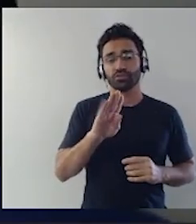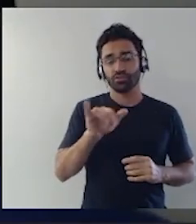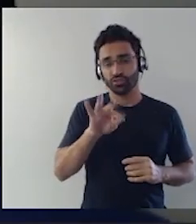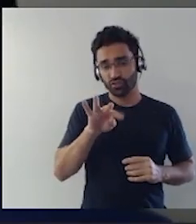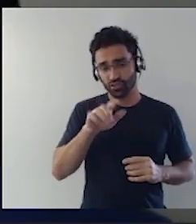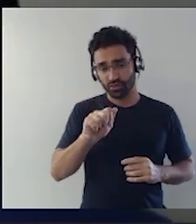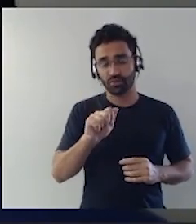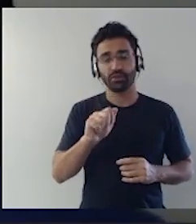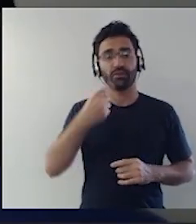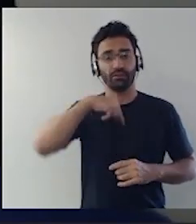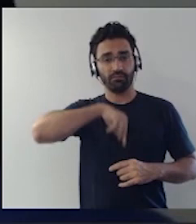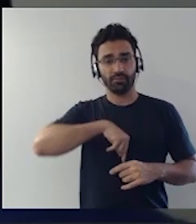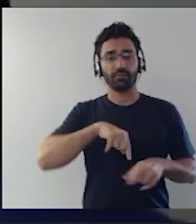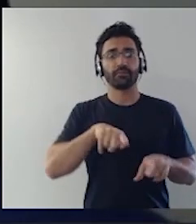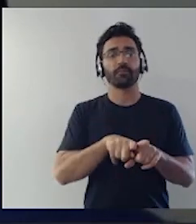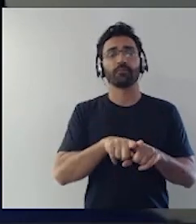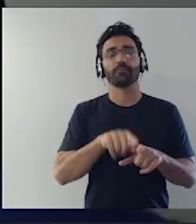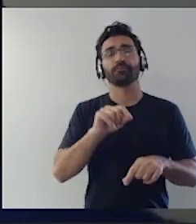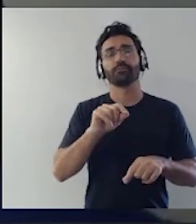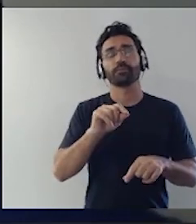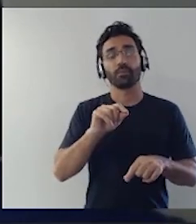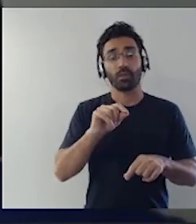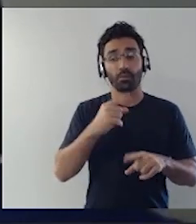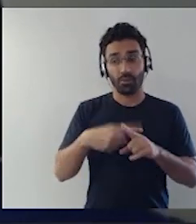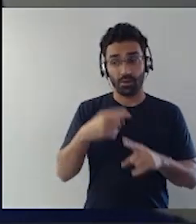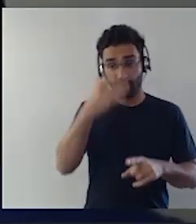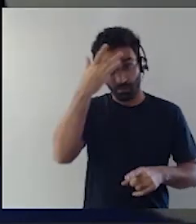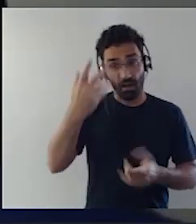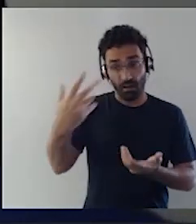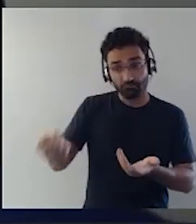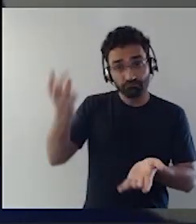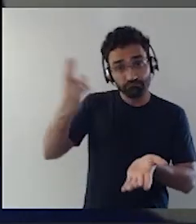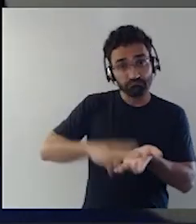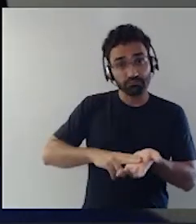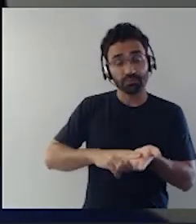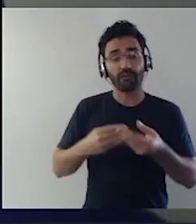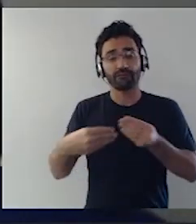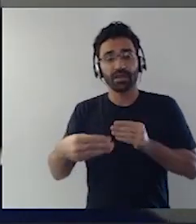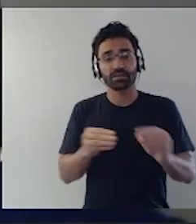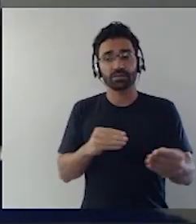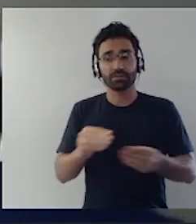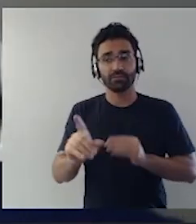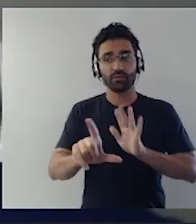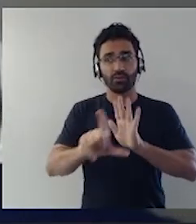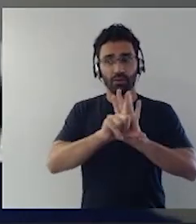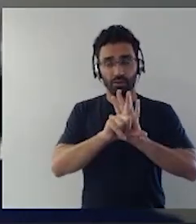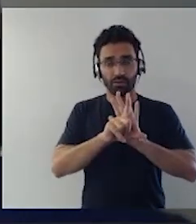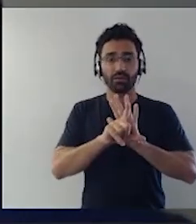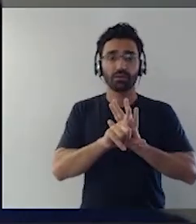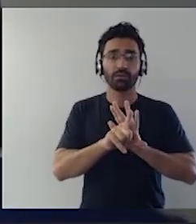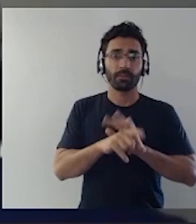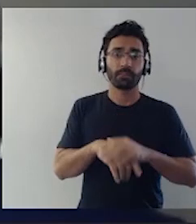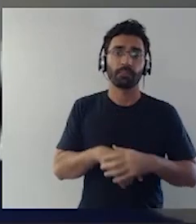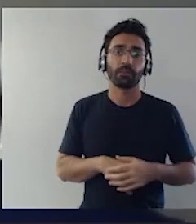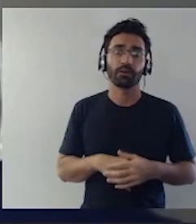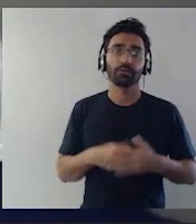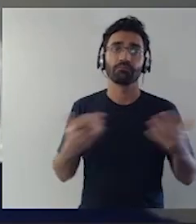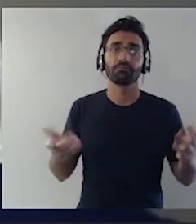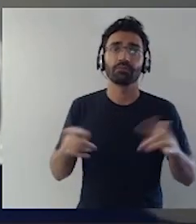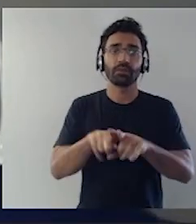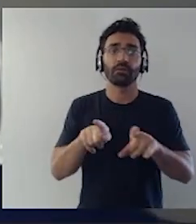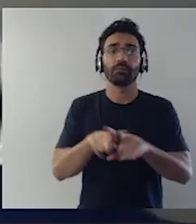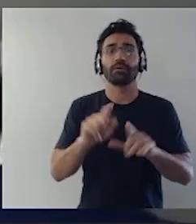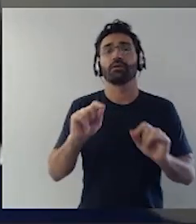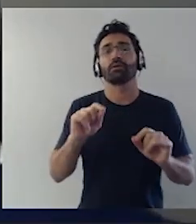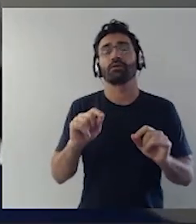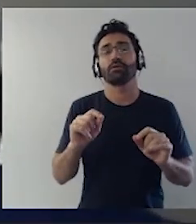com os destinatários das suas ações, admitem essa flexibilização da legalidade. Por outro lado, quando se trata do